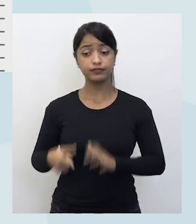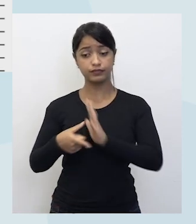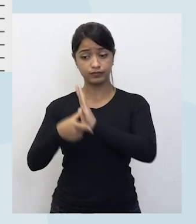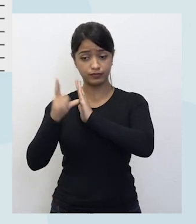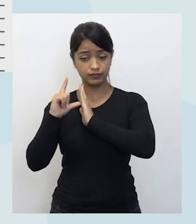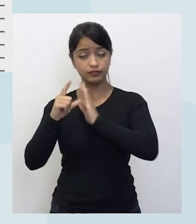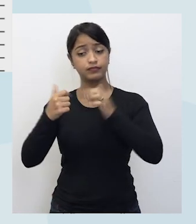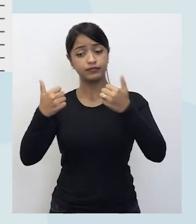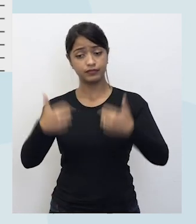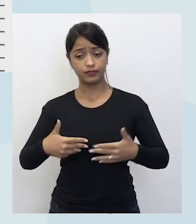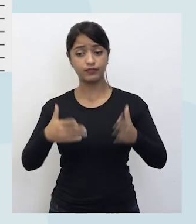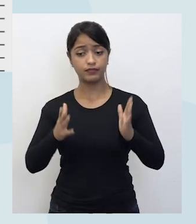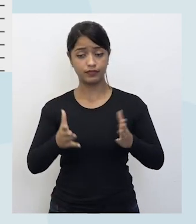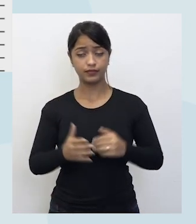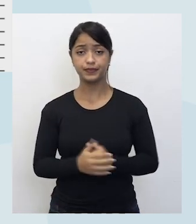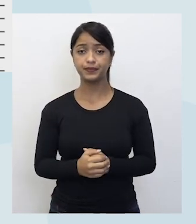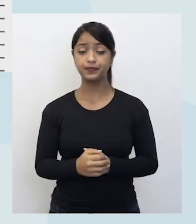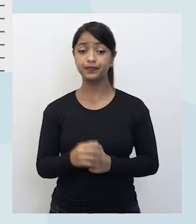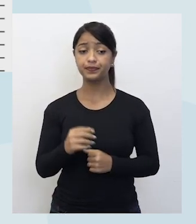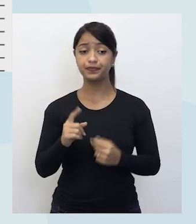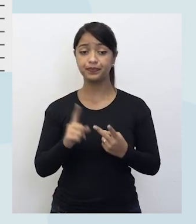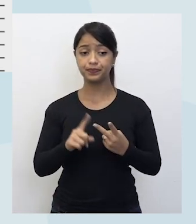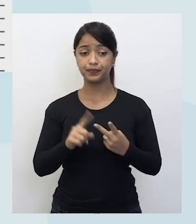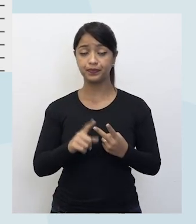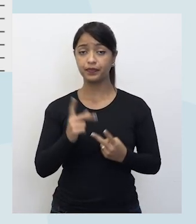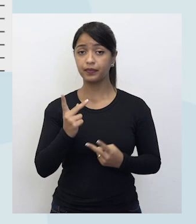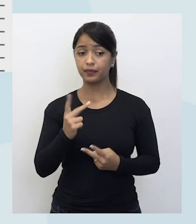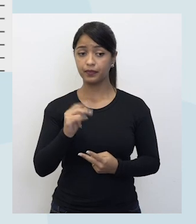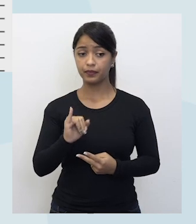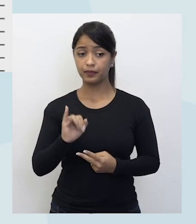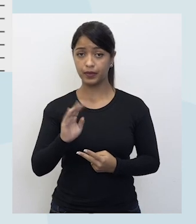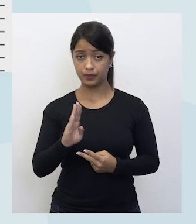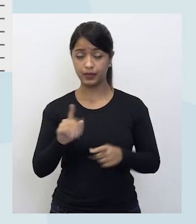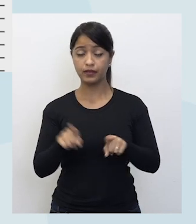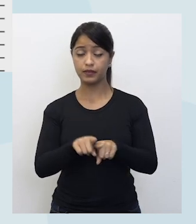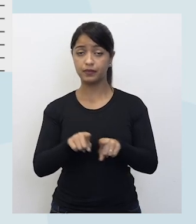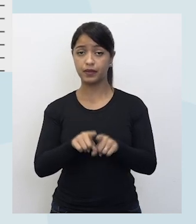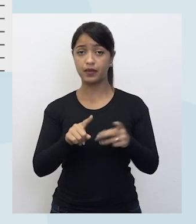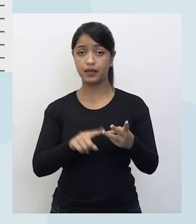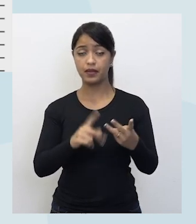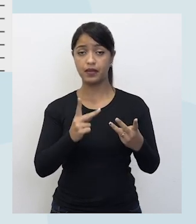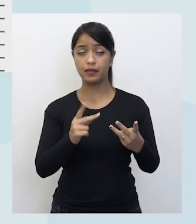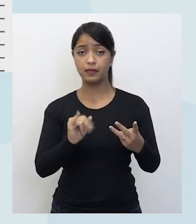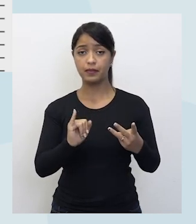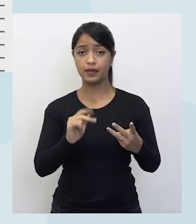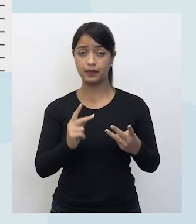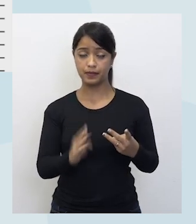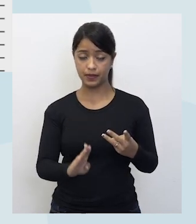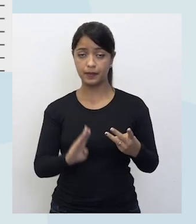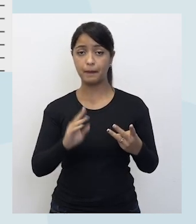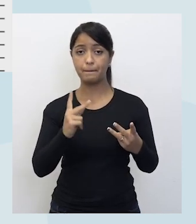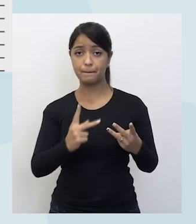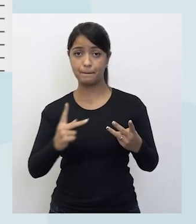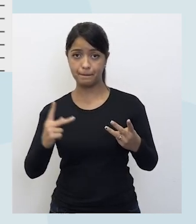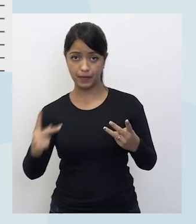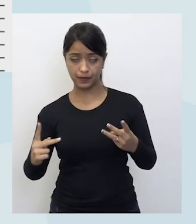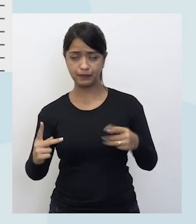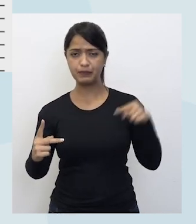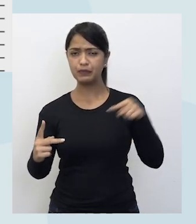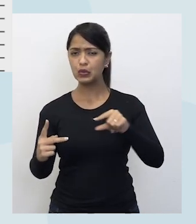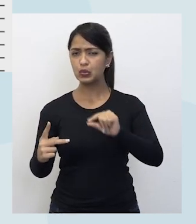isso. Nós temos aí o PIB e o PIB per capita, né? E lembrando que o PIB per capita nada mais é do que o